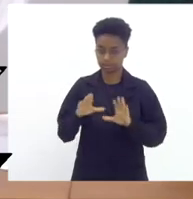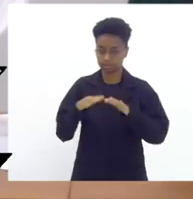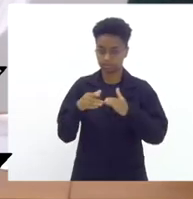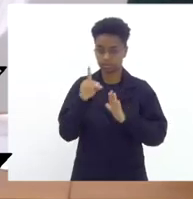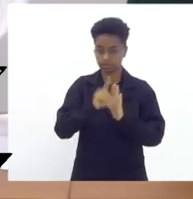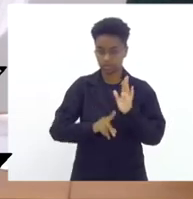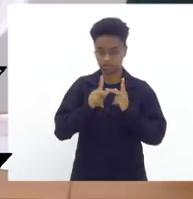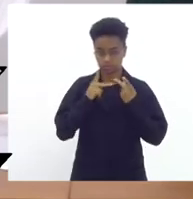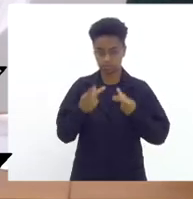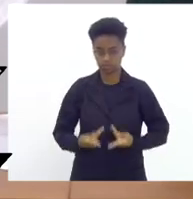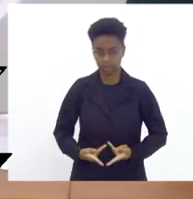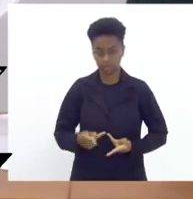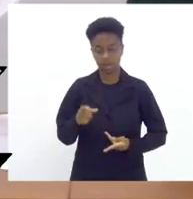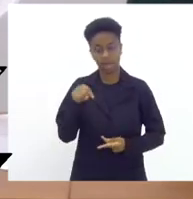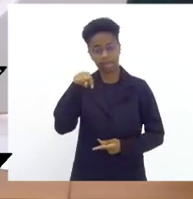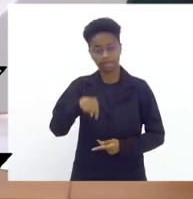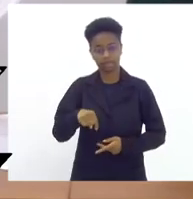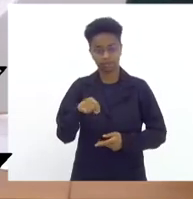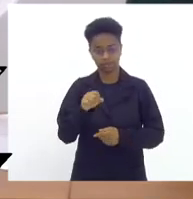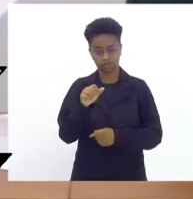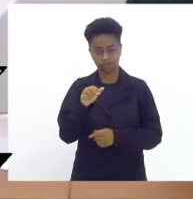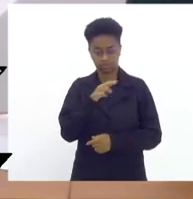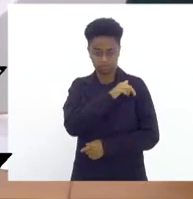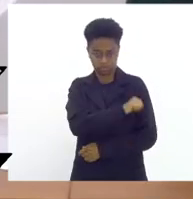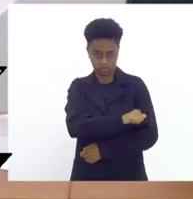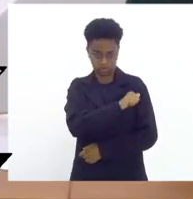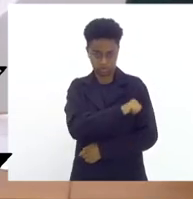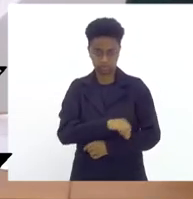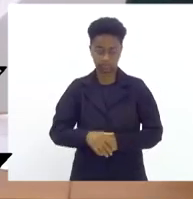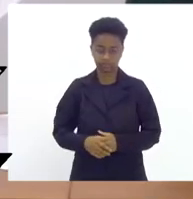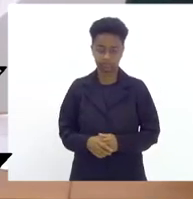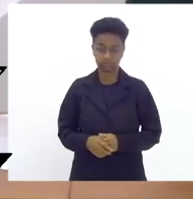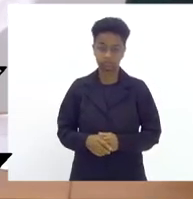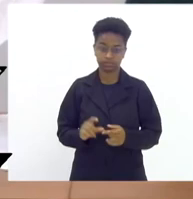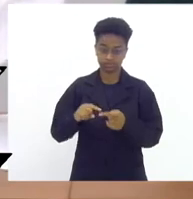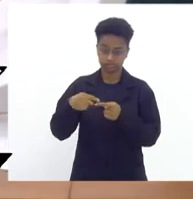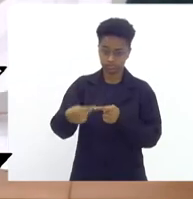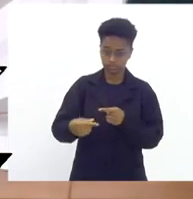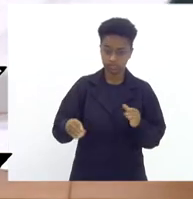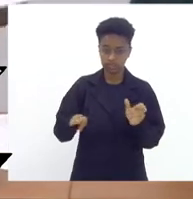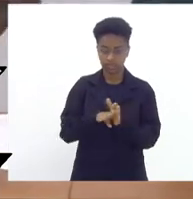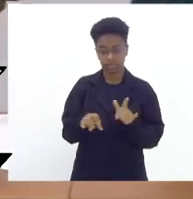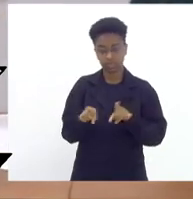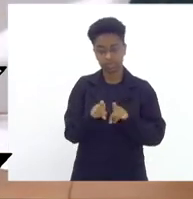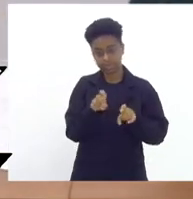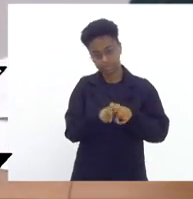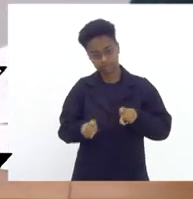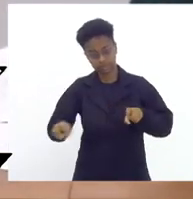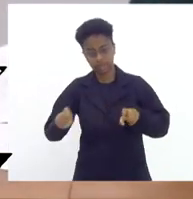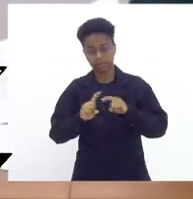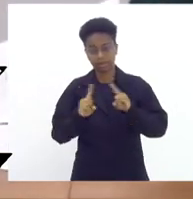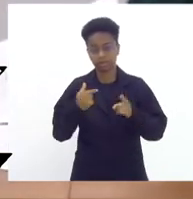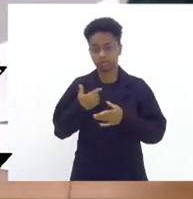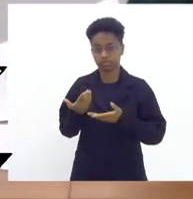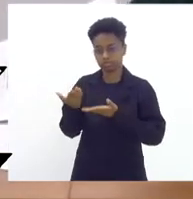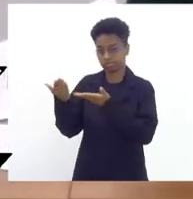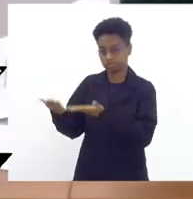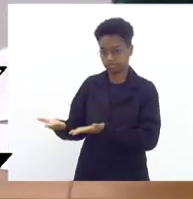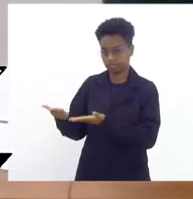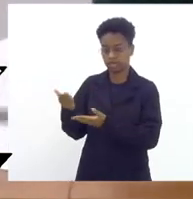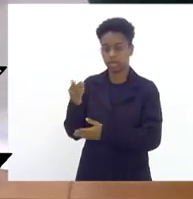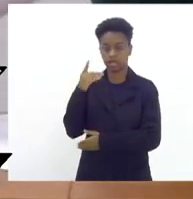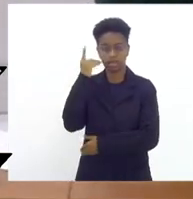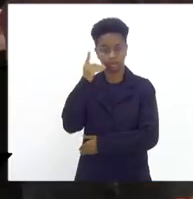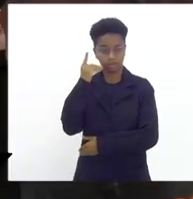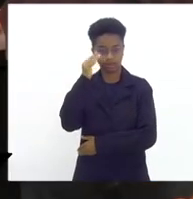Direitos Humanos da Câmara do Rio assim que ela chegar também incorporar a mesa mas passa a palavra para o nosso querido